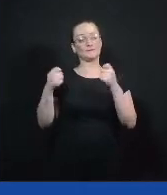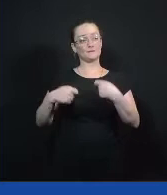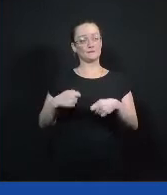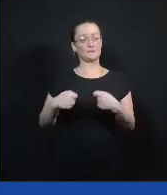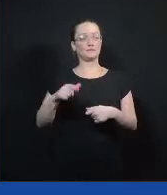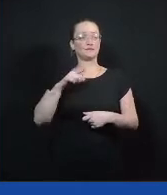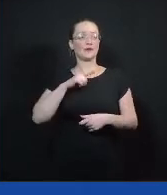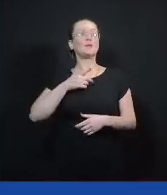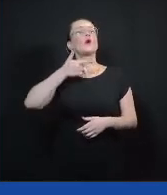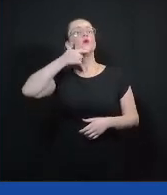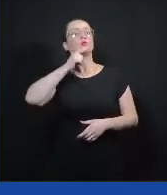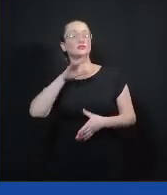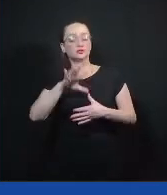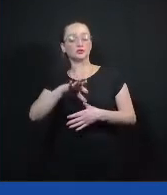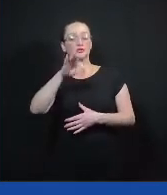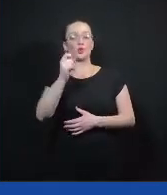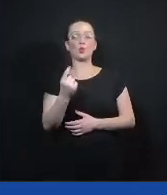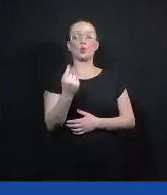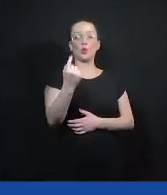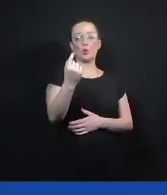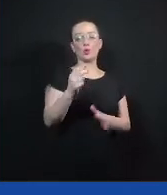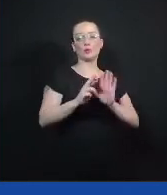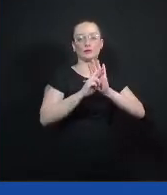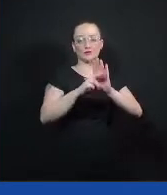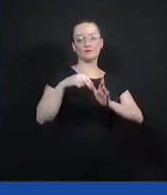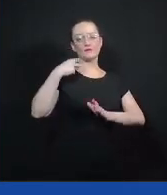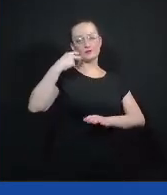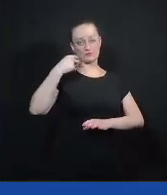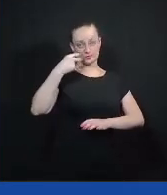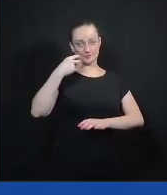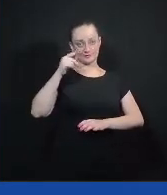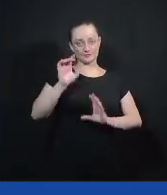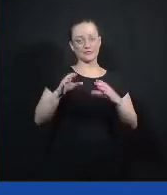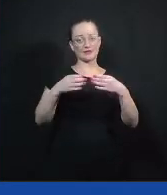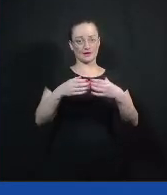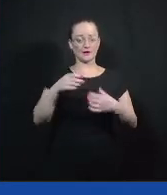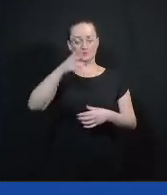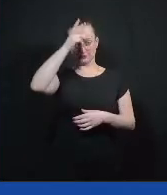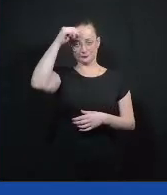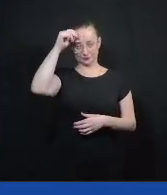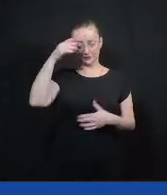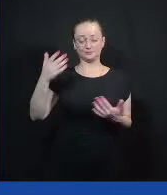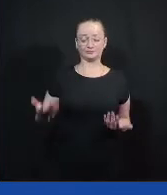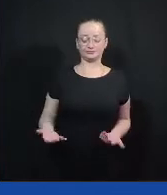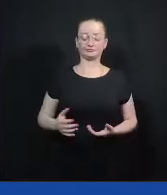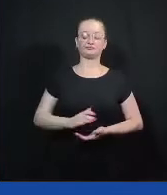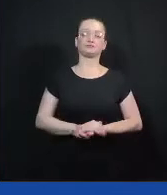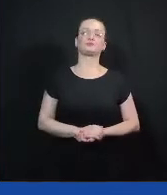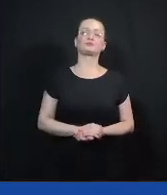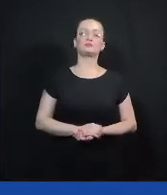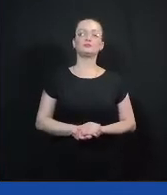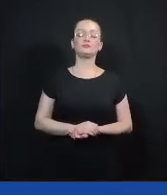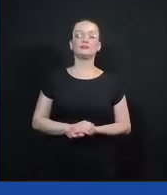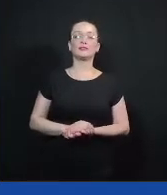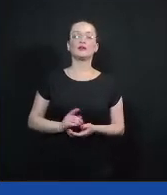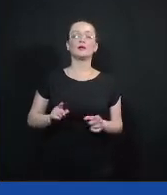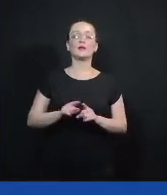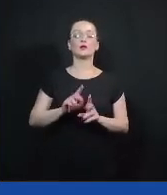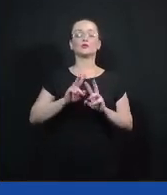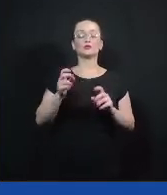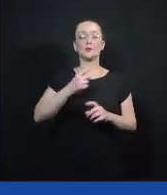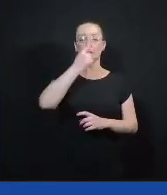para ele ser capaz de eleger um vereador na Câmara Municipal, né? E um pouquinho sobre o perfil